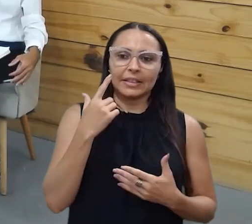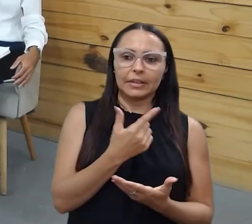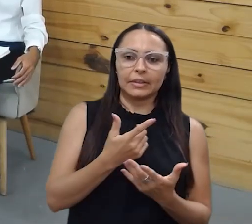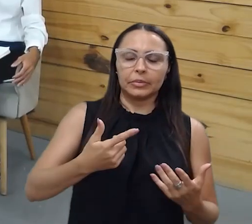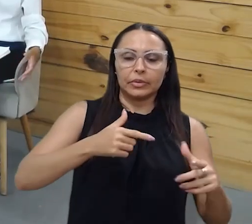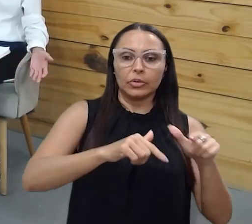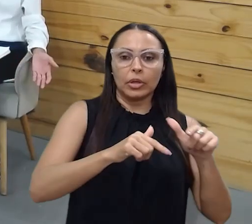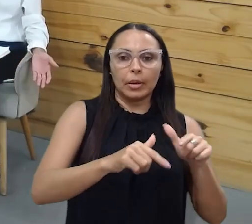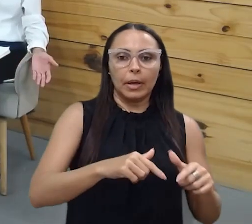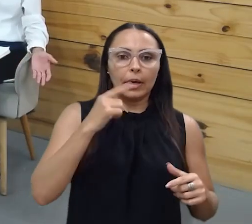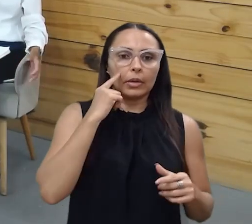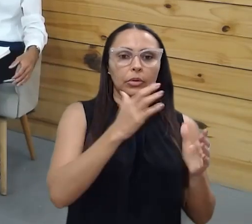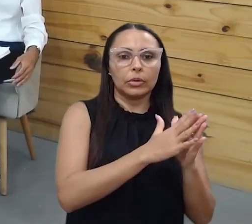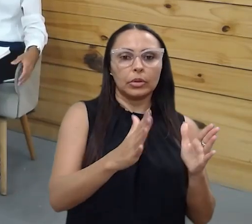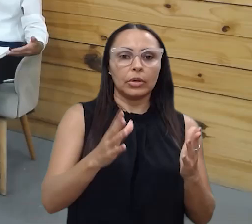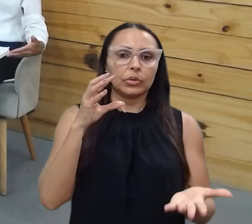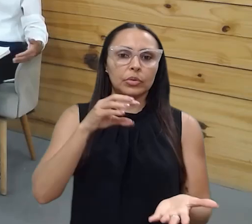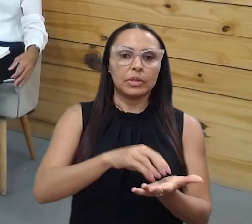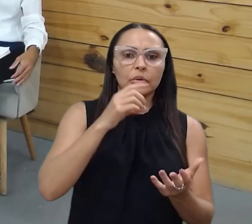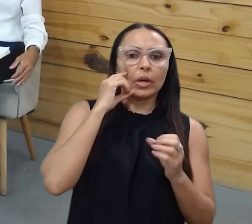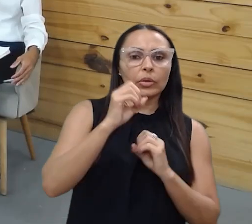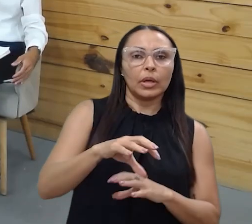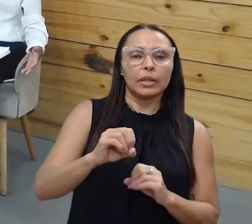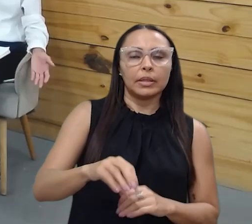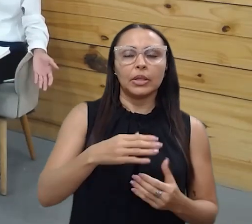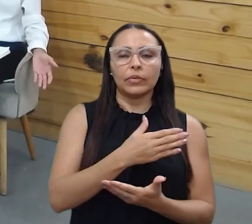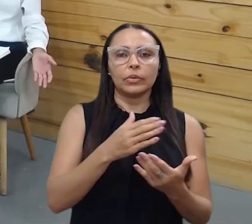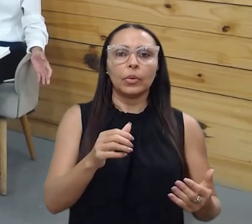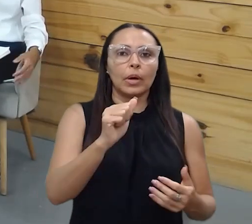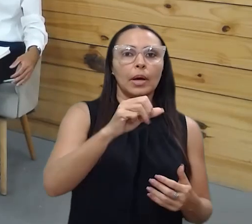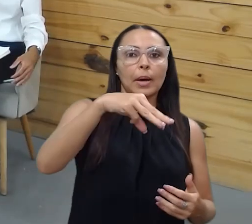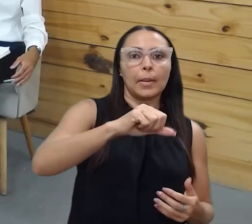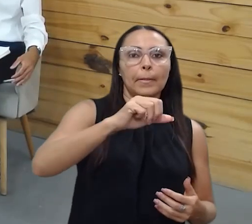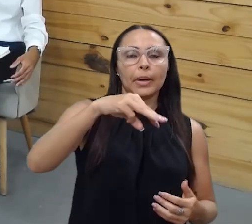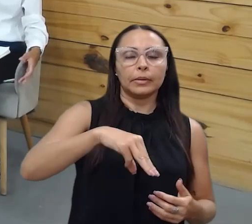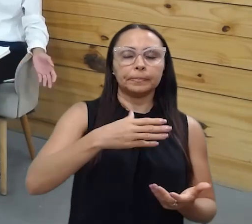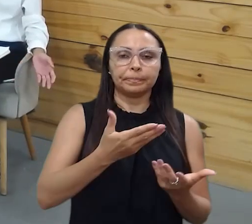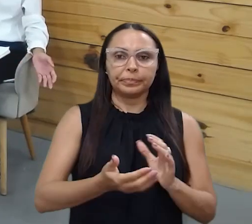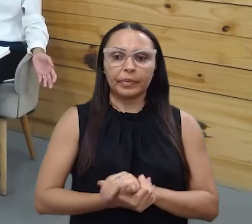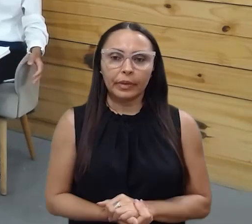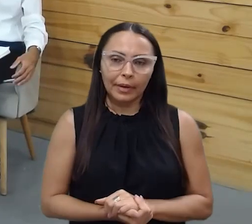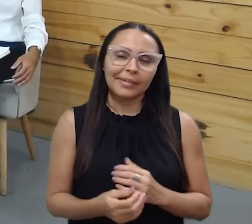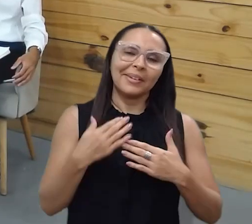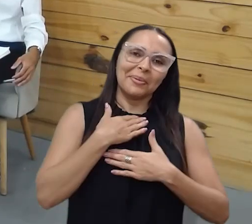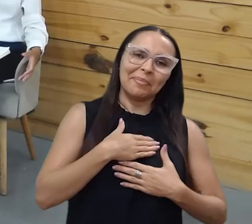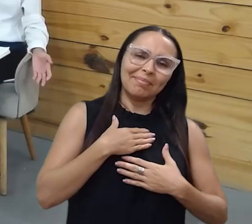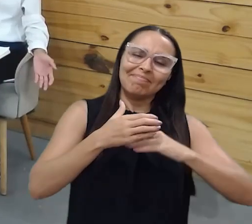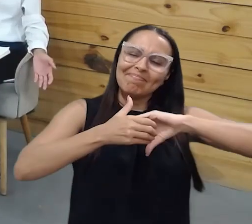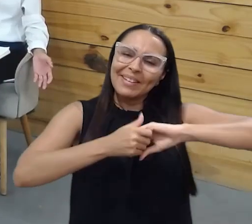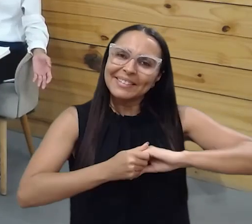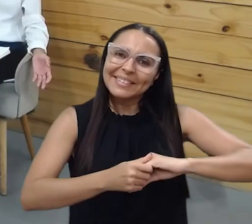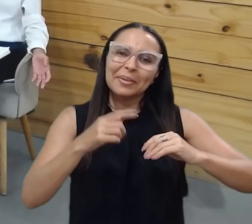eu trabalho no setor educativo, como Vanessa falou, do MAMAN, do Museu de Arte Moderna de Aloysio Magalhães, e é um prazer sempre